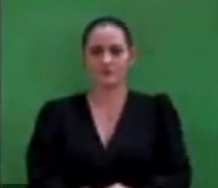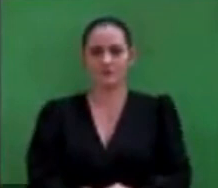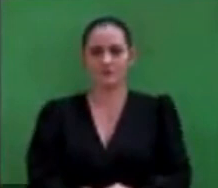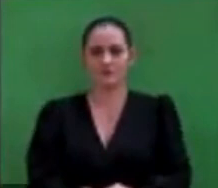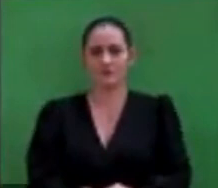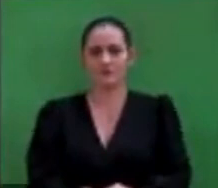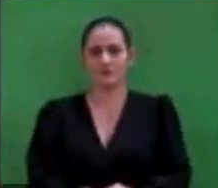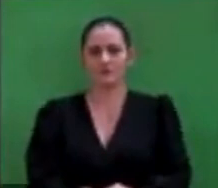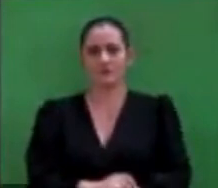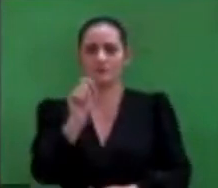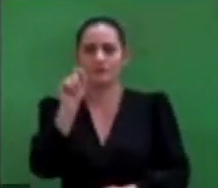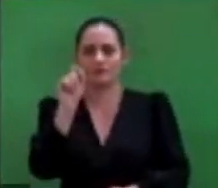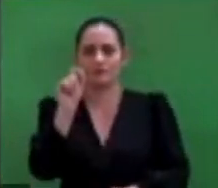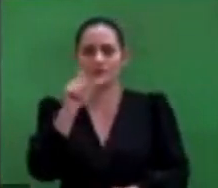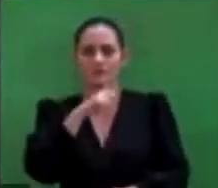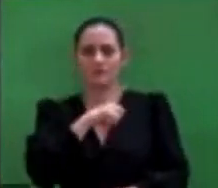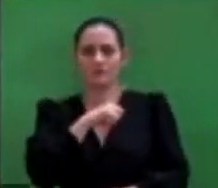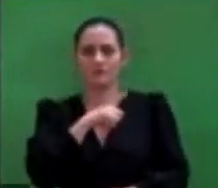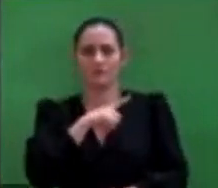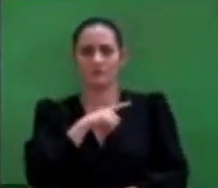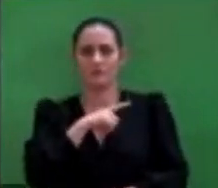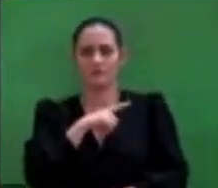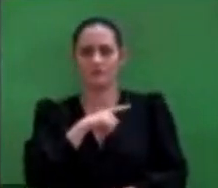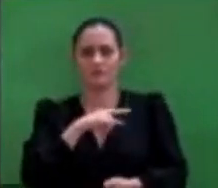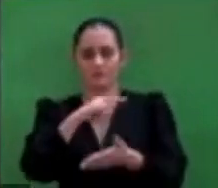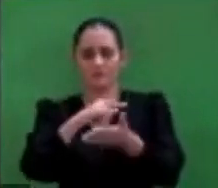O que está publicado, senhor presidente?